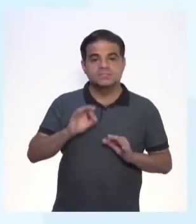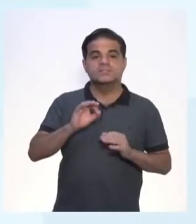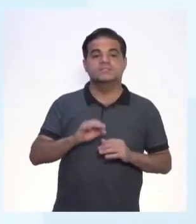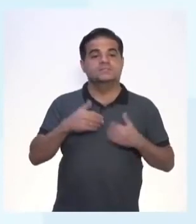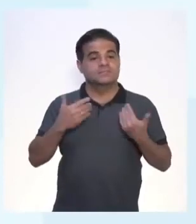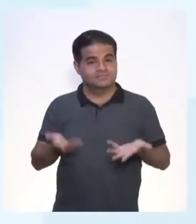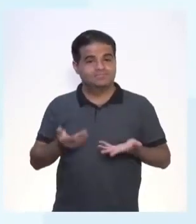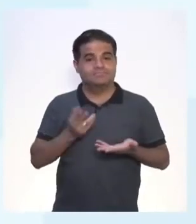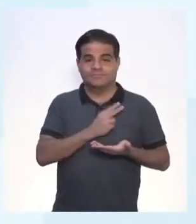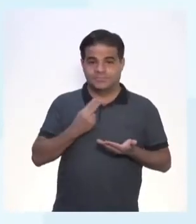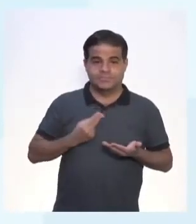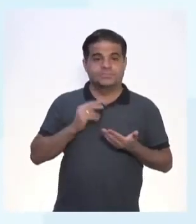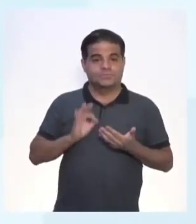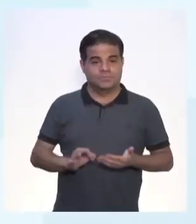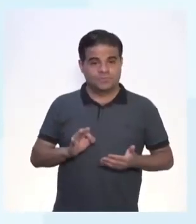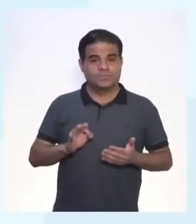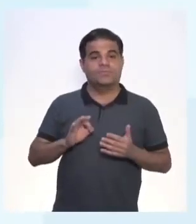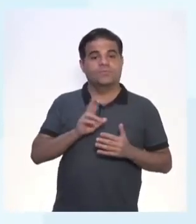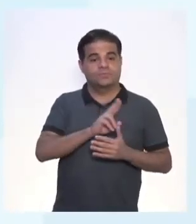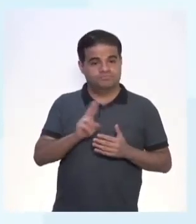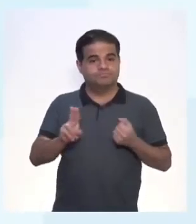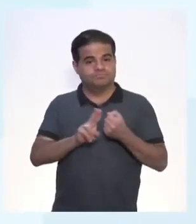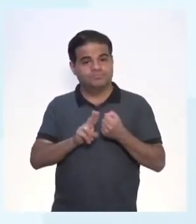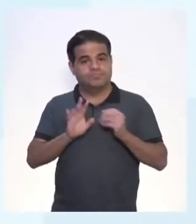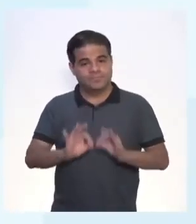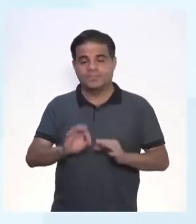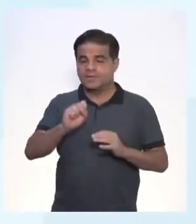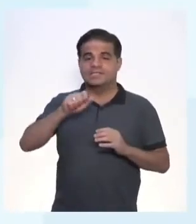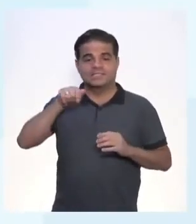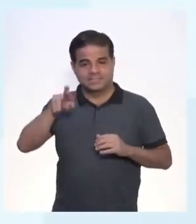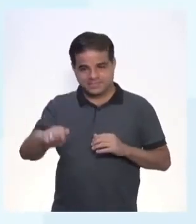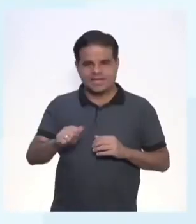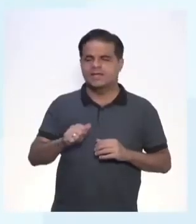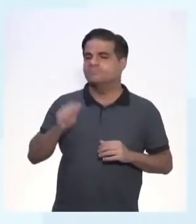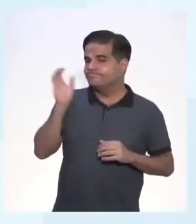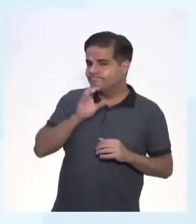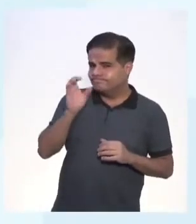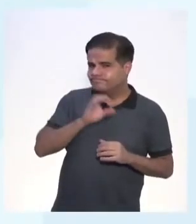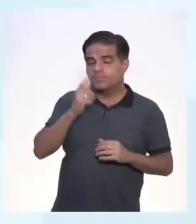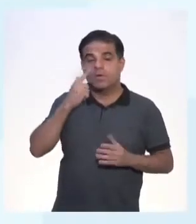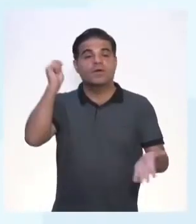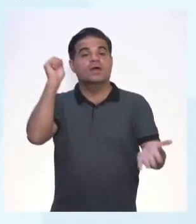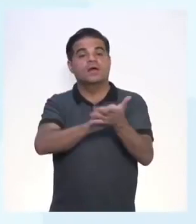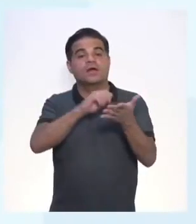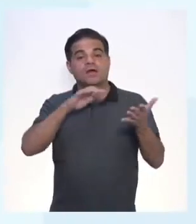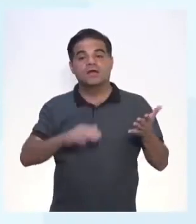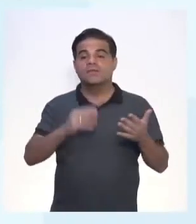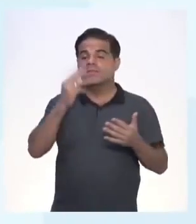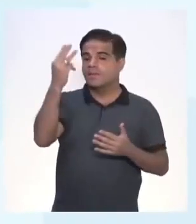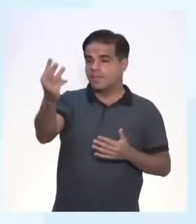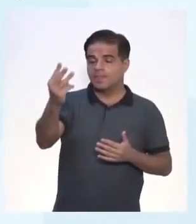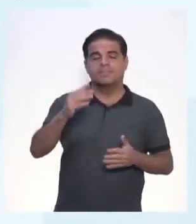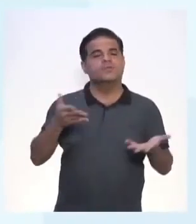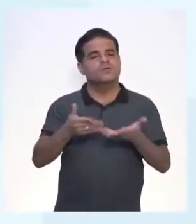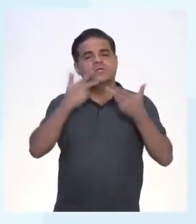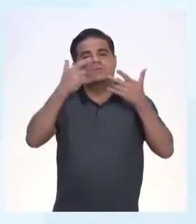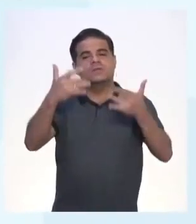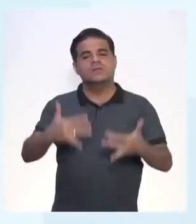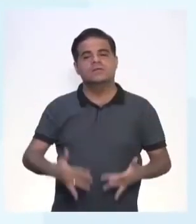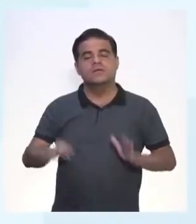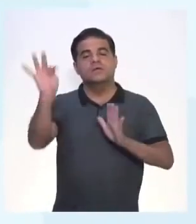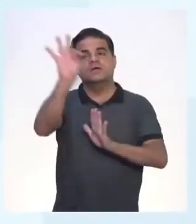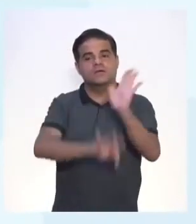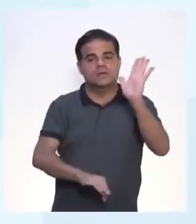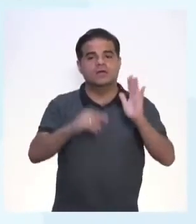Sara, nesse caso, com a colocação pronominal. Muito bem, vamos já correndo para a atividade 3. A gente está falando agora do